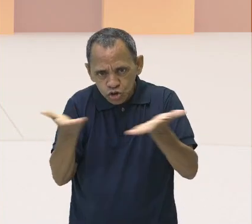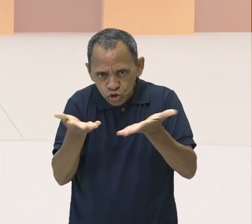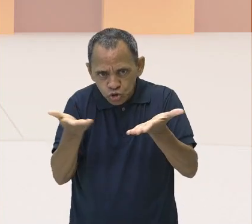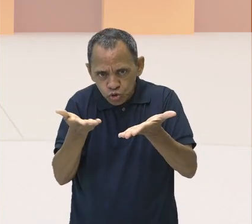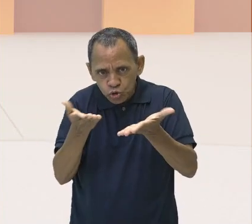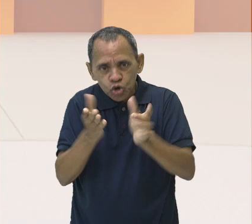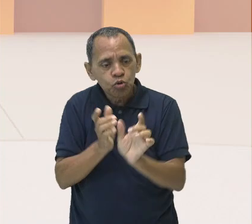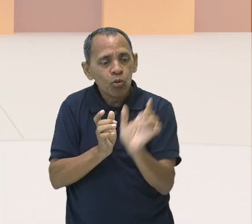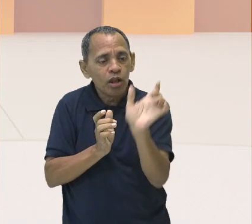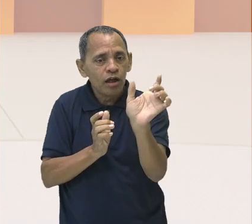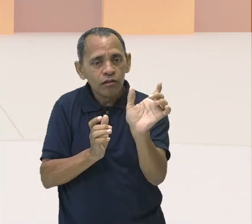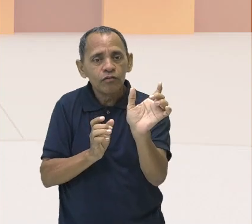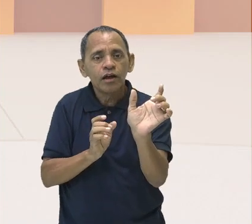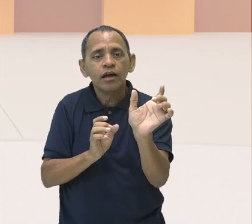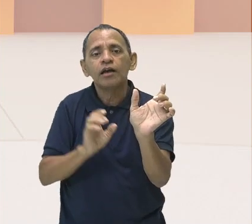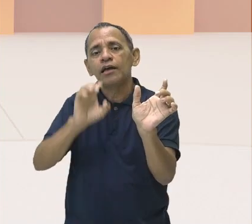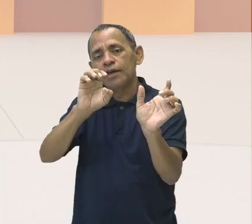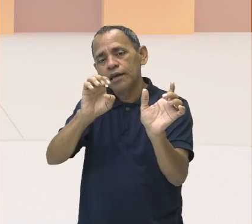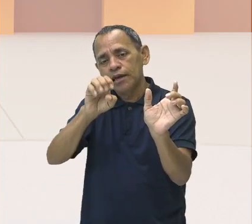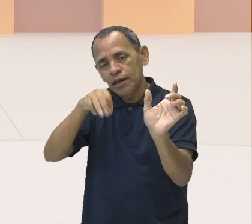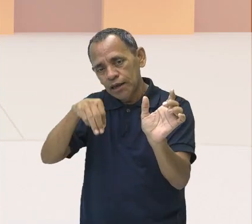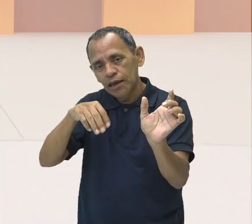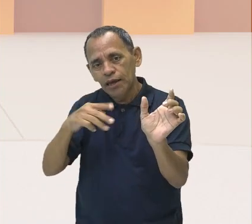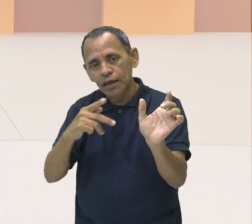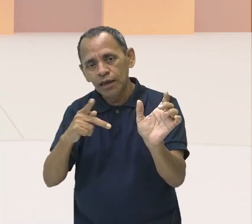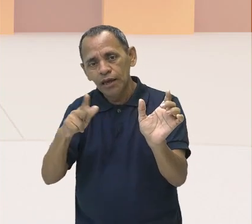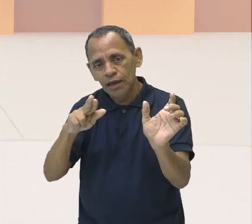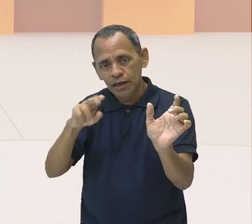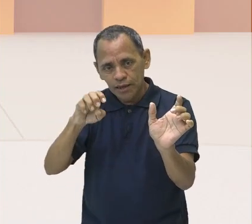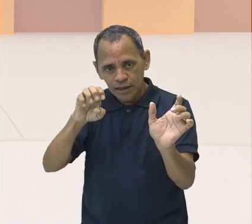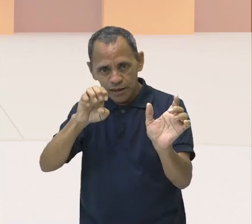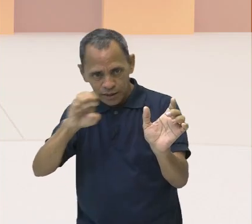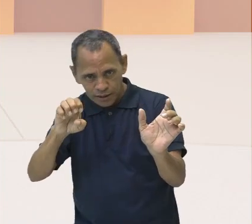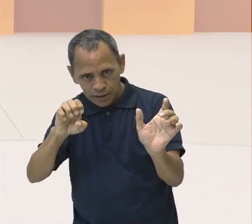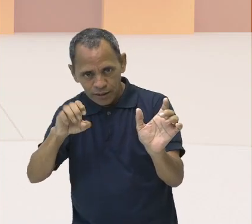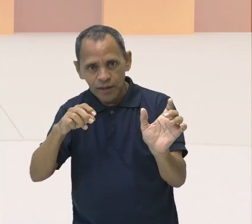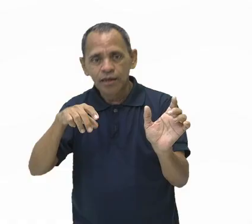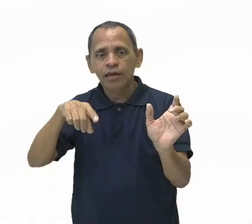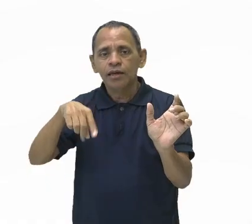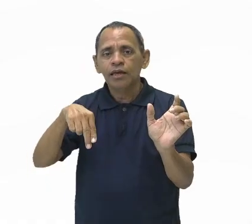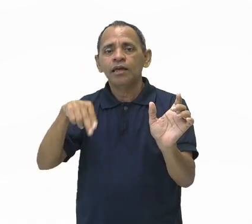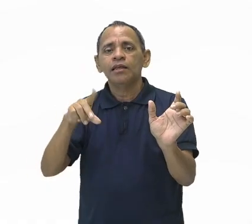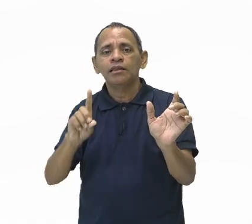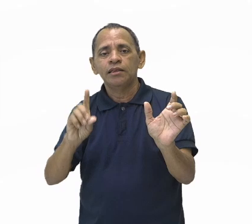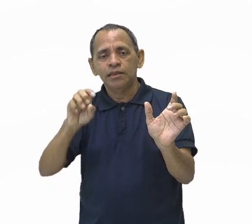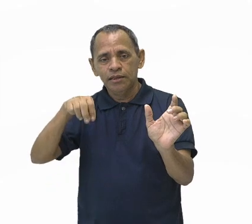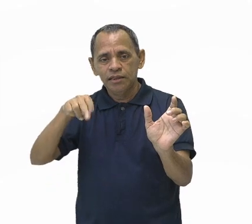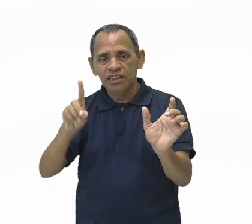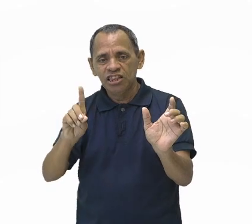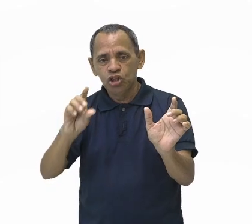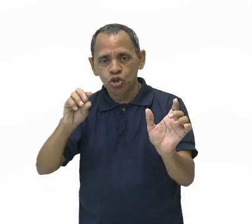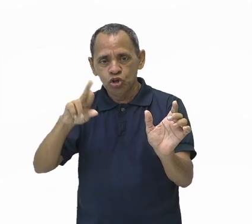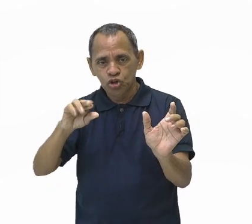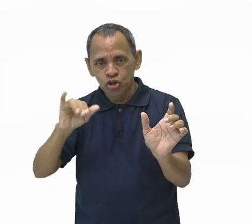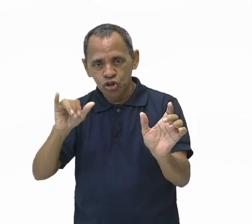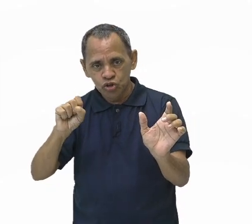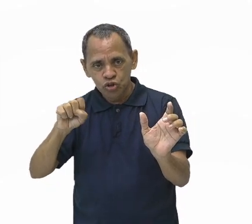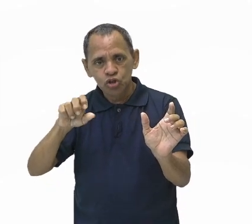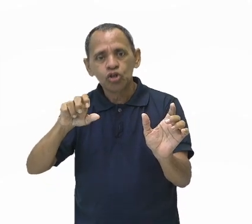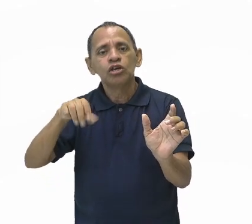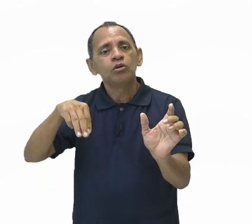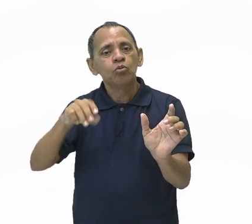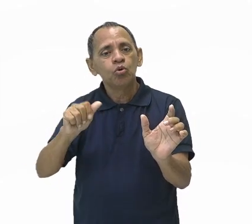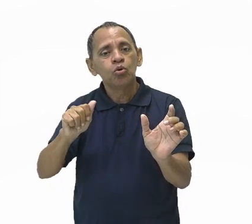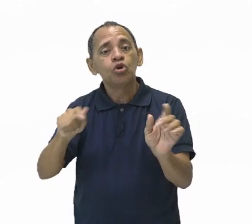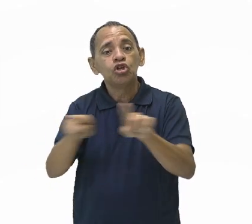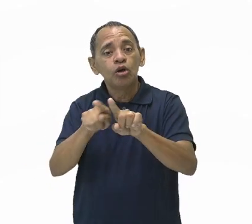aí, né, que se chama empreendedorismo, empreender. Vamos dar uma olhada, então, nessa primeira tela, que é do tema da aula de hoje. A gente também